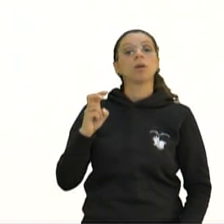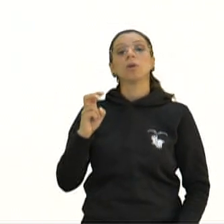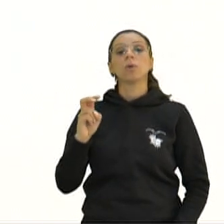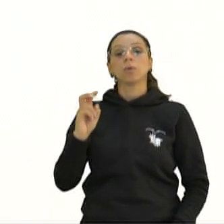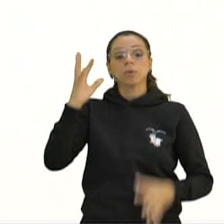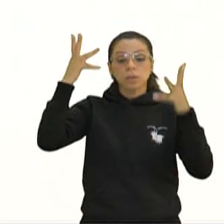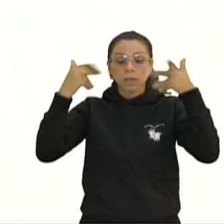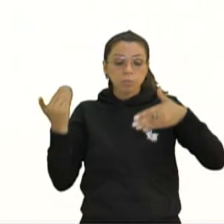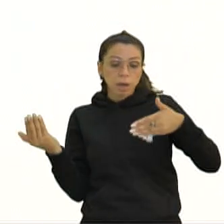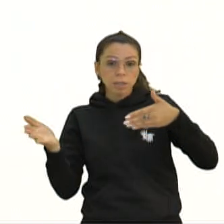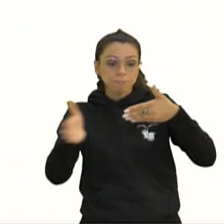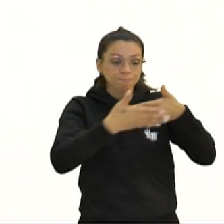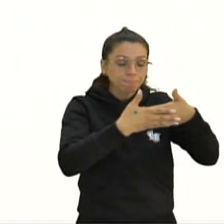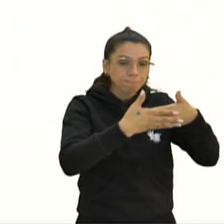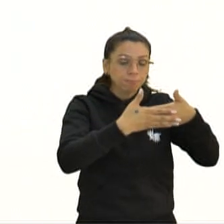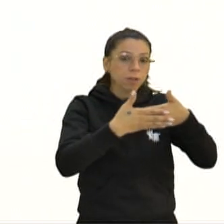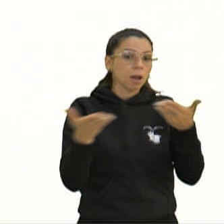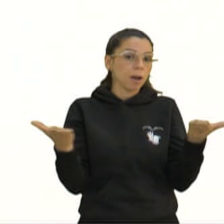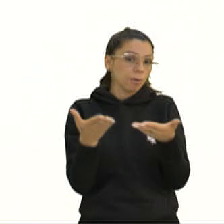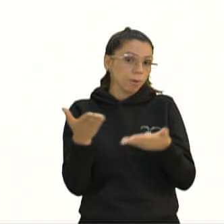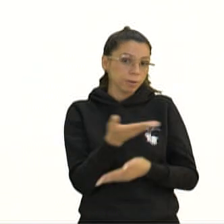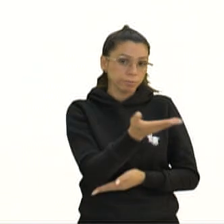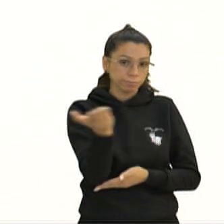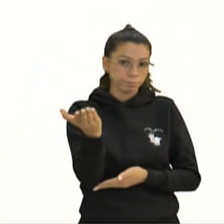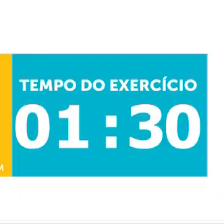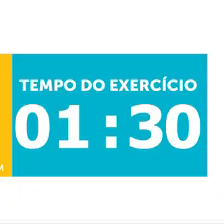confinados. Agora a atividade é com vocês.